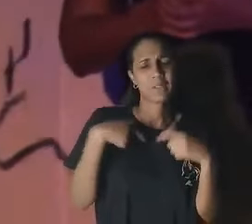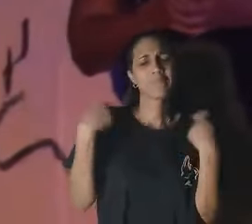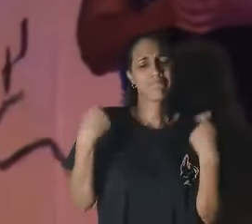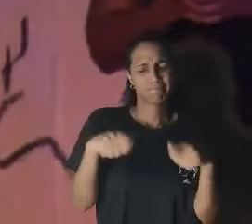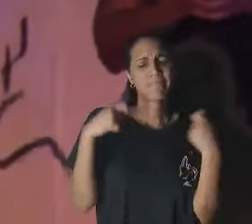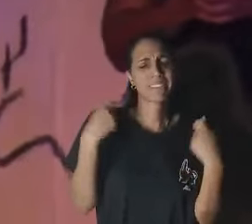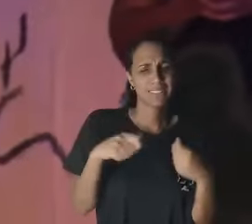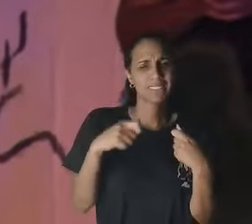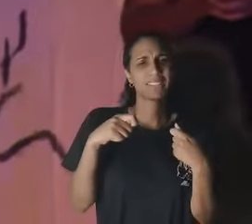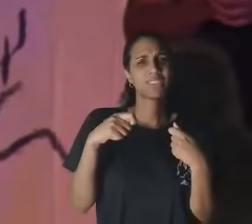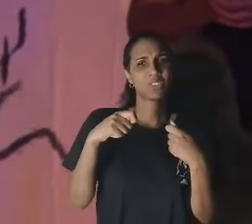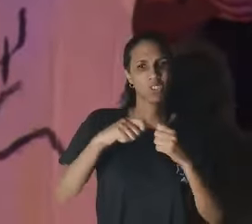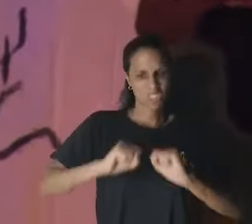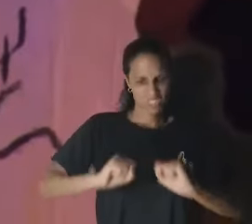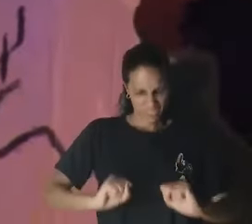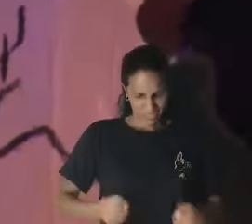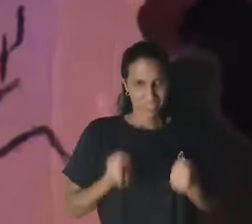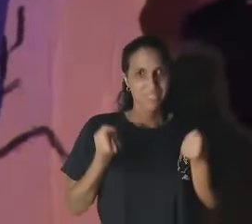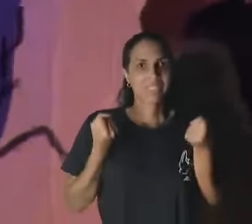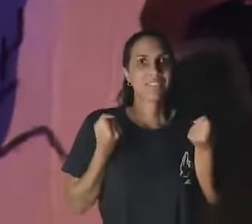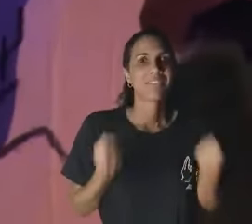eu preciso de um renascimento.